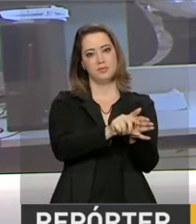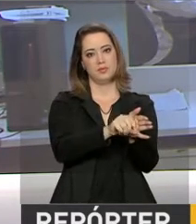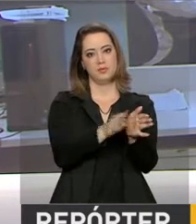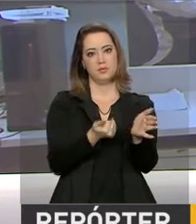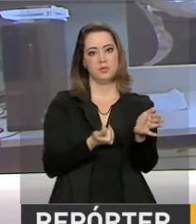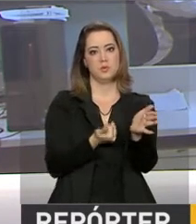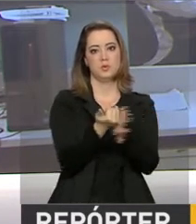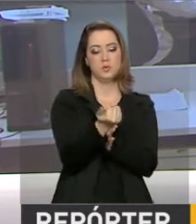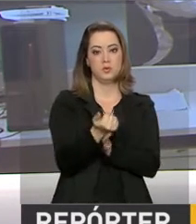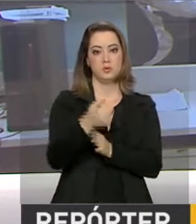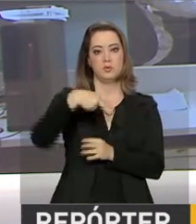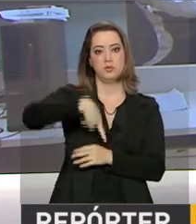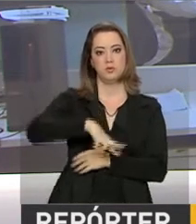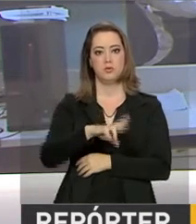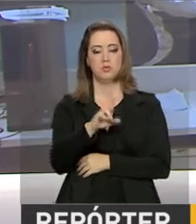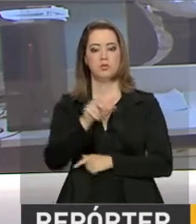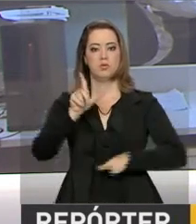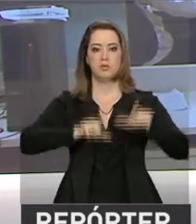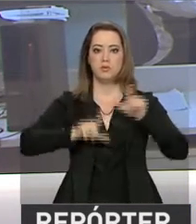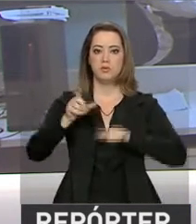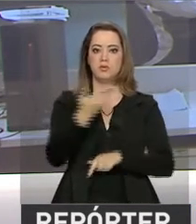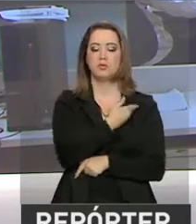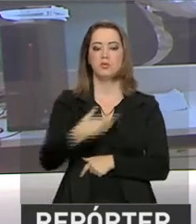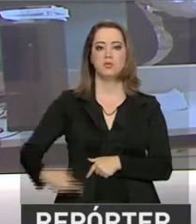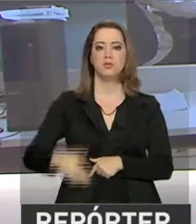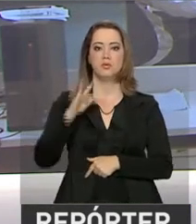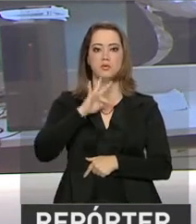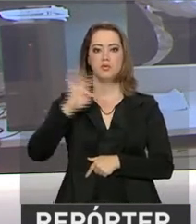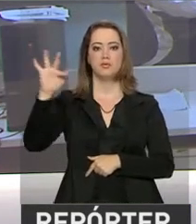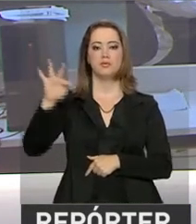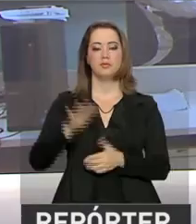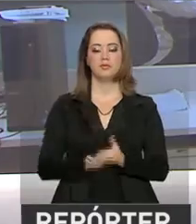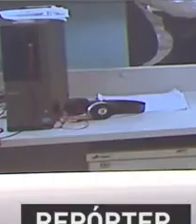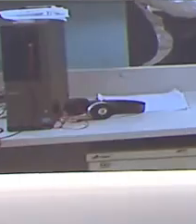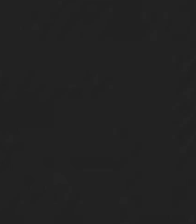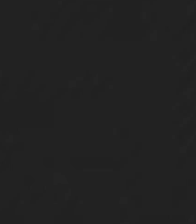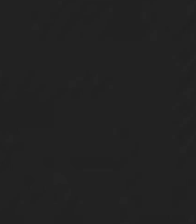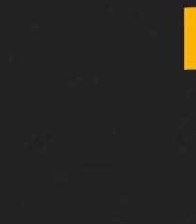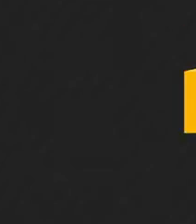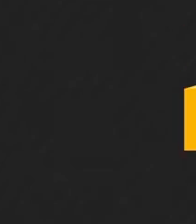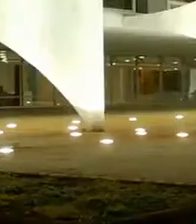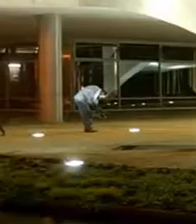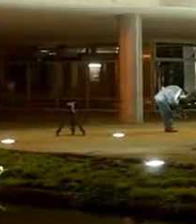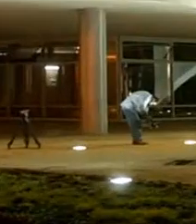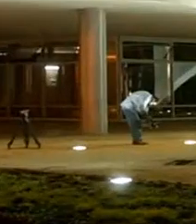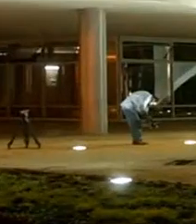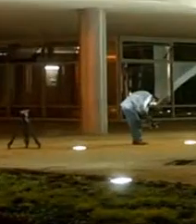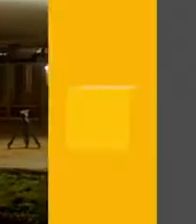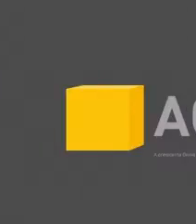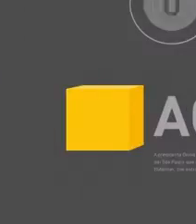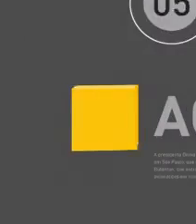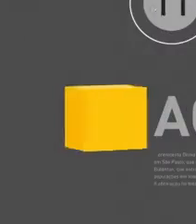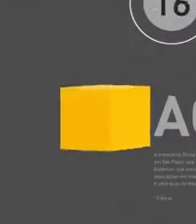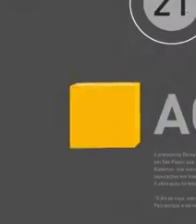redes sociais. Continue com a gente, NBR, a TV do Governo Federal.